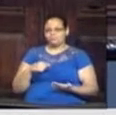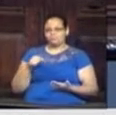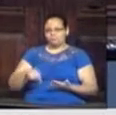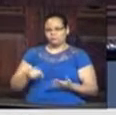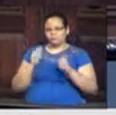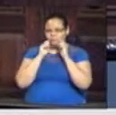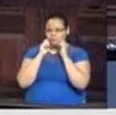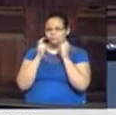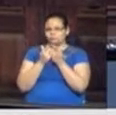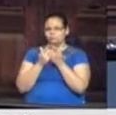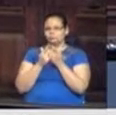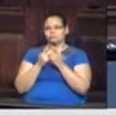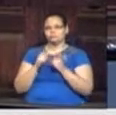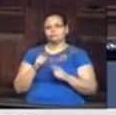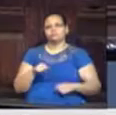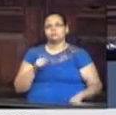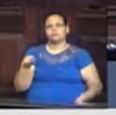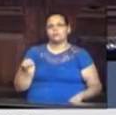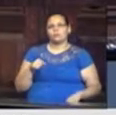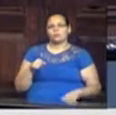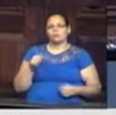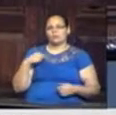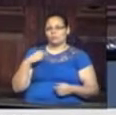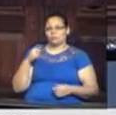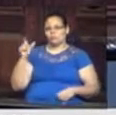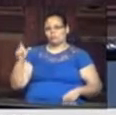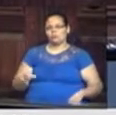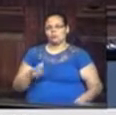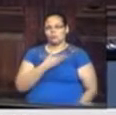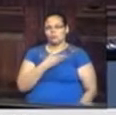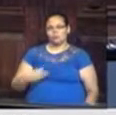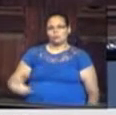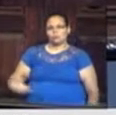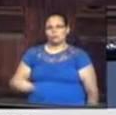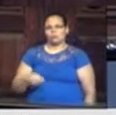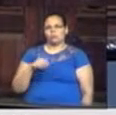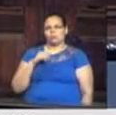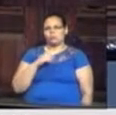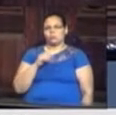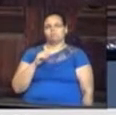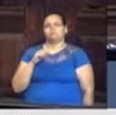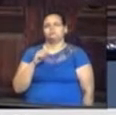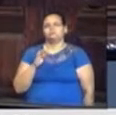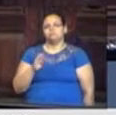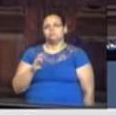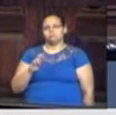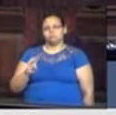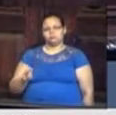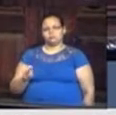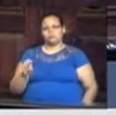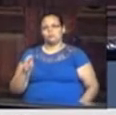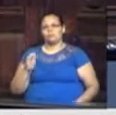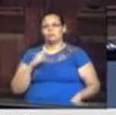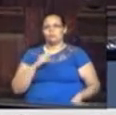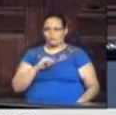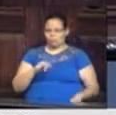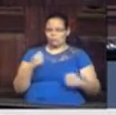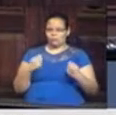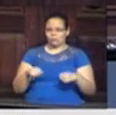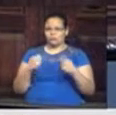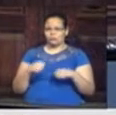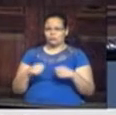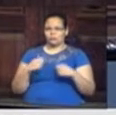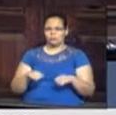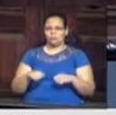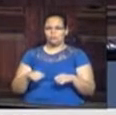Assembleia Legislativa, seja pela cassação no TRE e no TSE, ou mesmo, infelizmente, se for necessária,